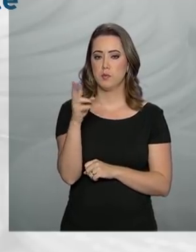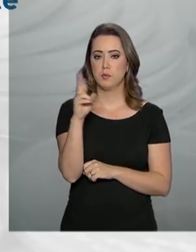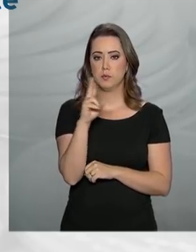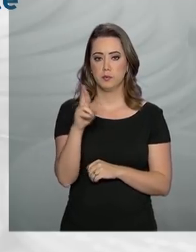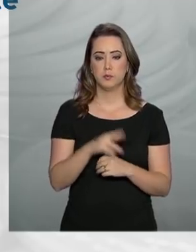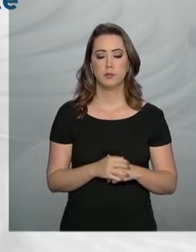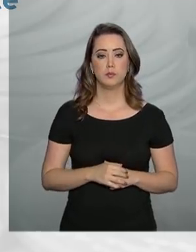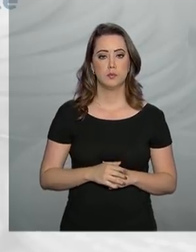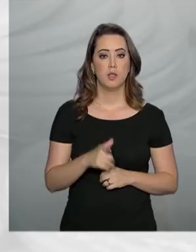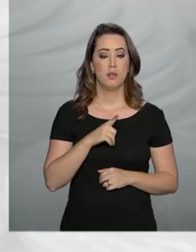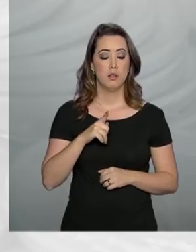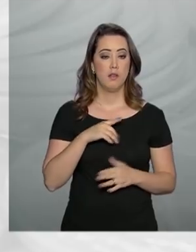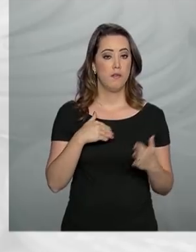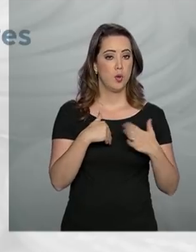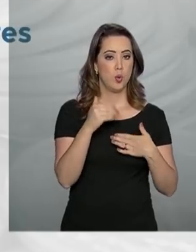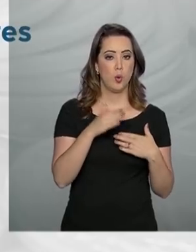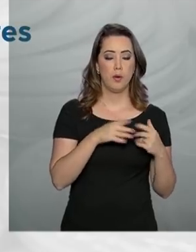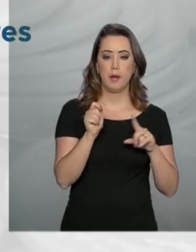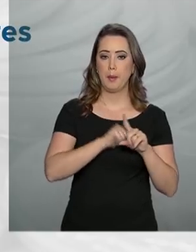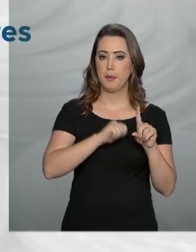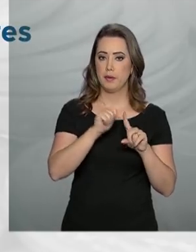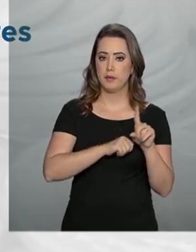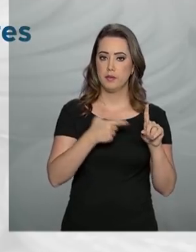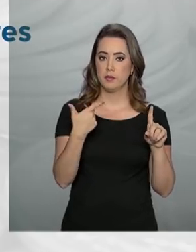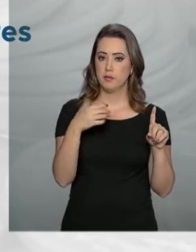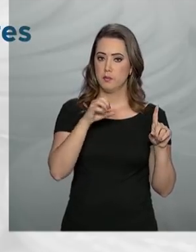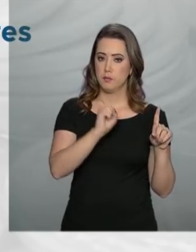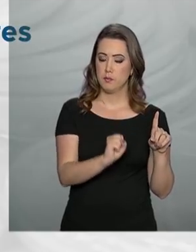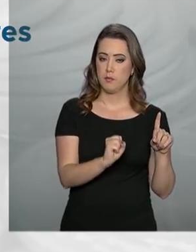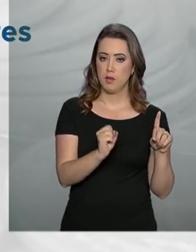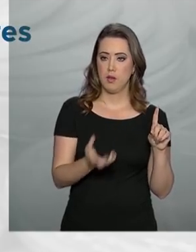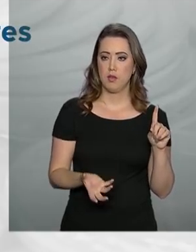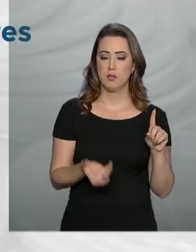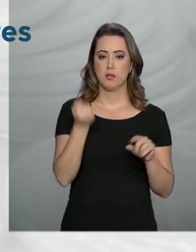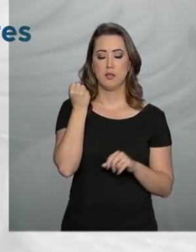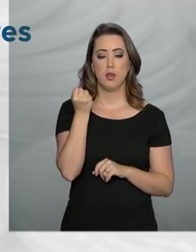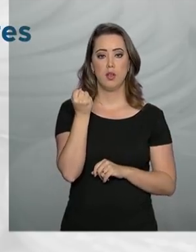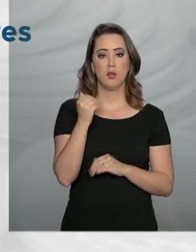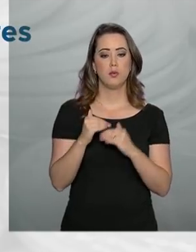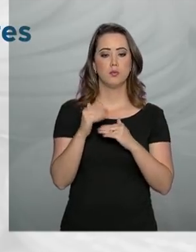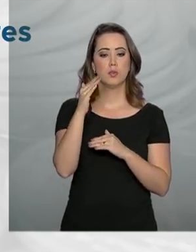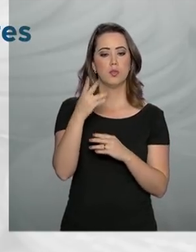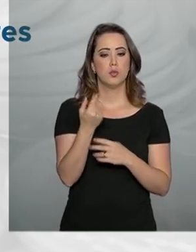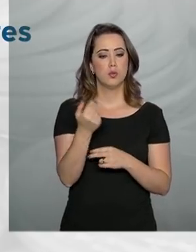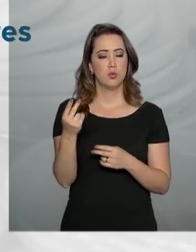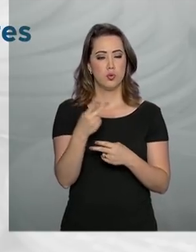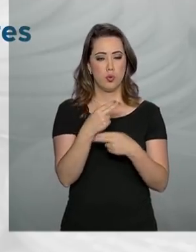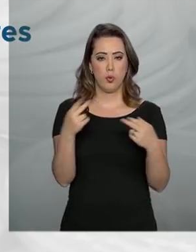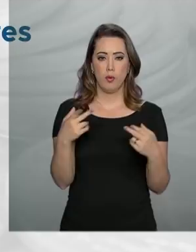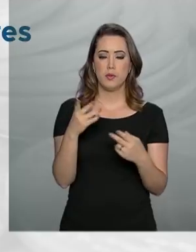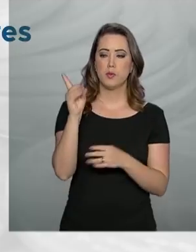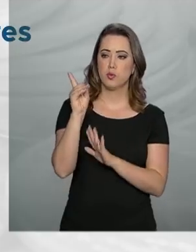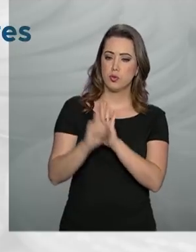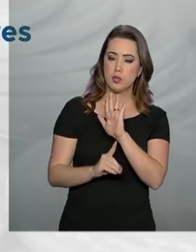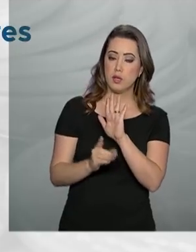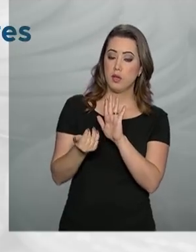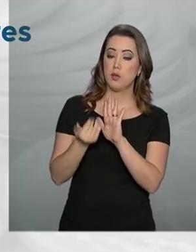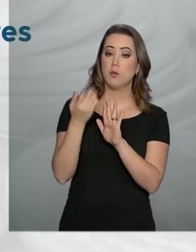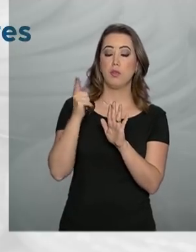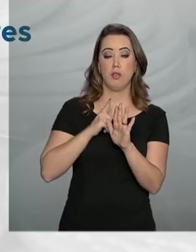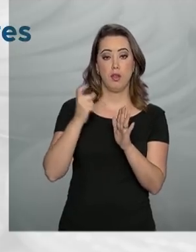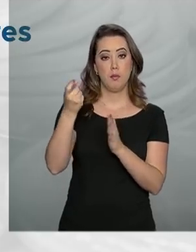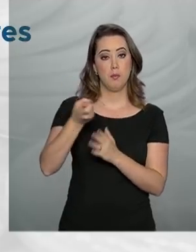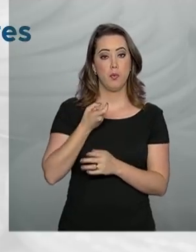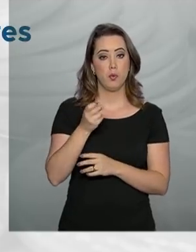mil. Teve, em qualquer mês de 2018, ganho de capital com bens ou direitos sujeitos à